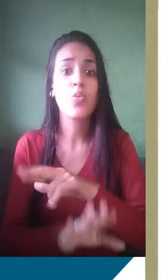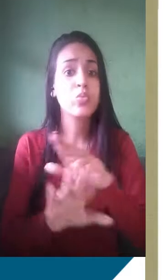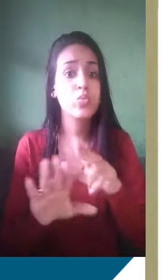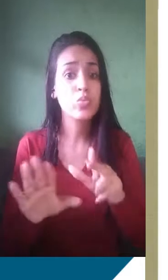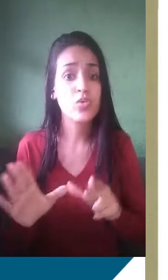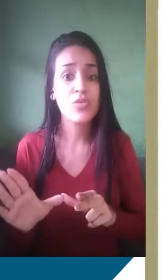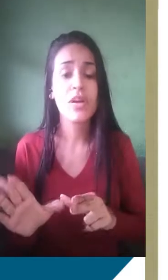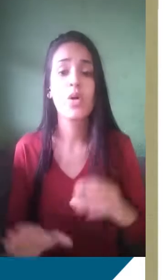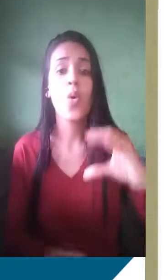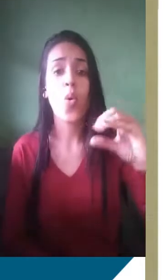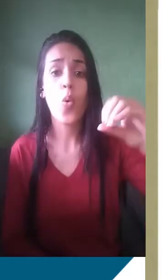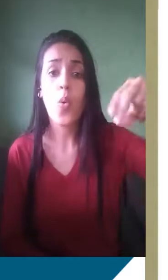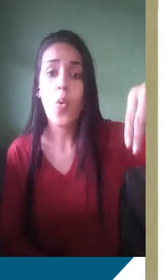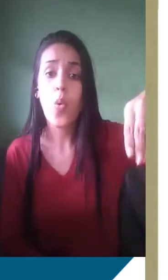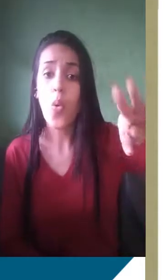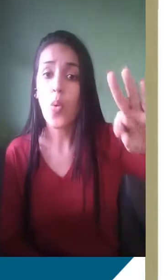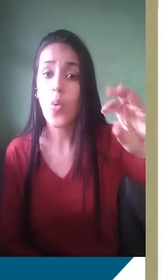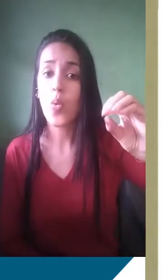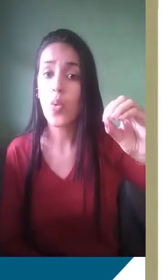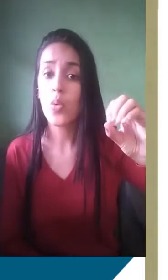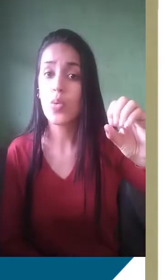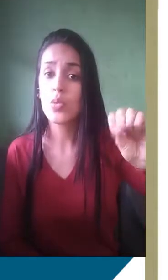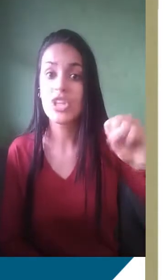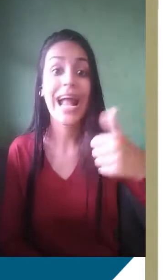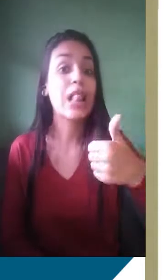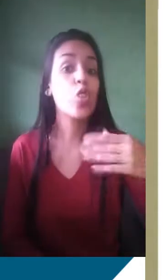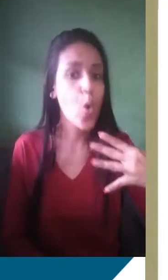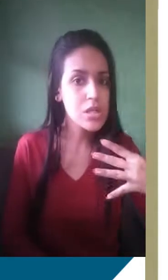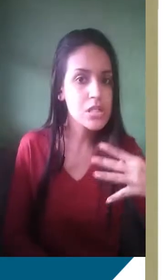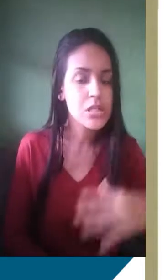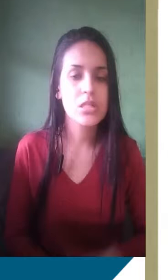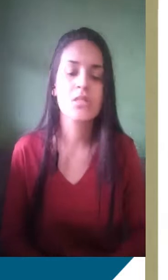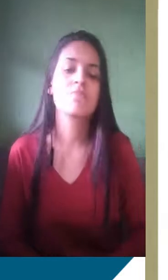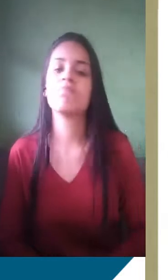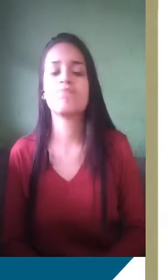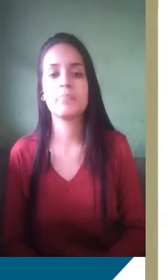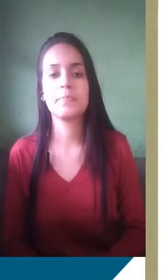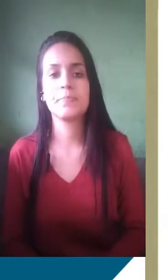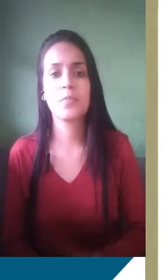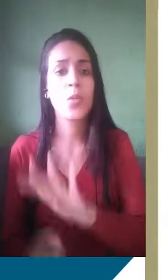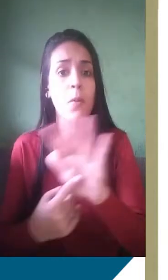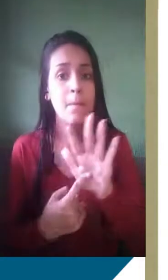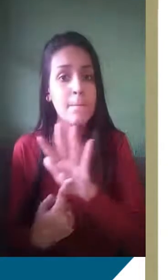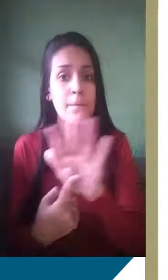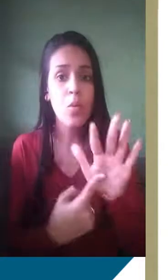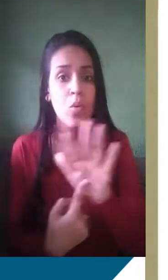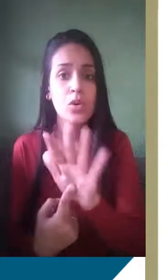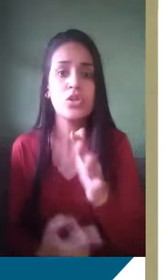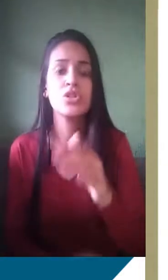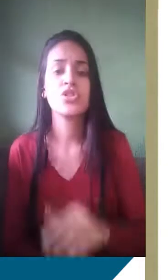Urupês é uma coletânea de 14 contos cuja temática central é o cotidiano do personagem